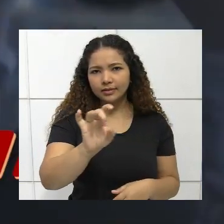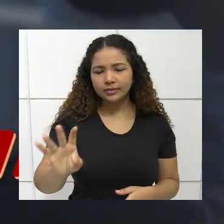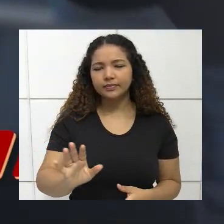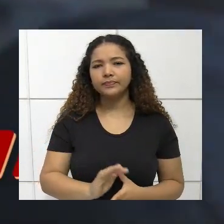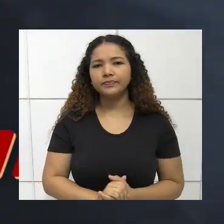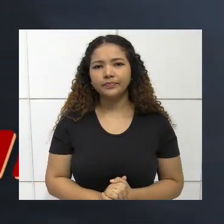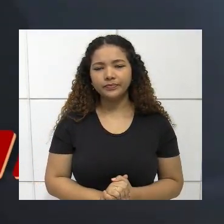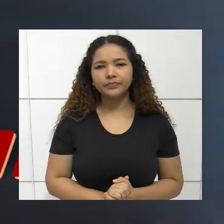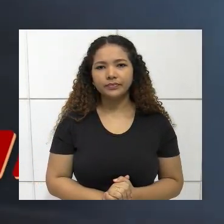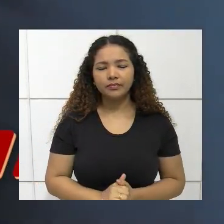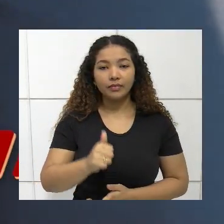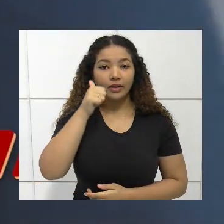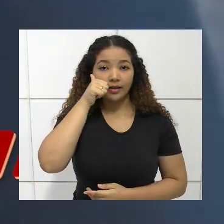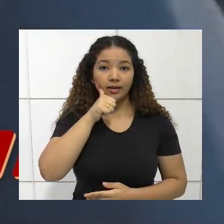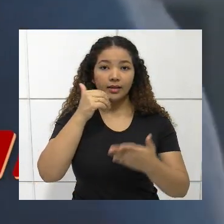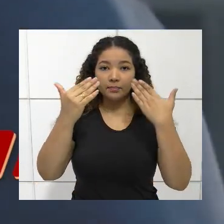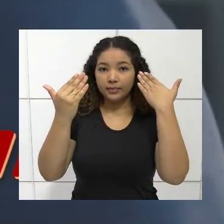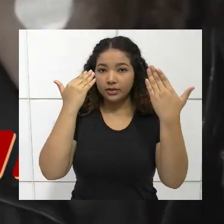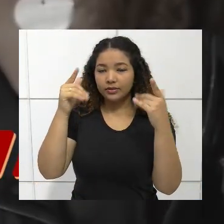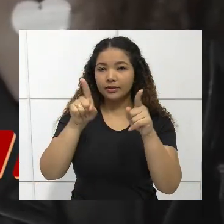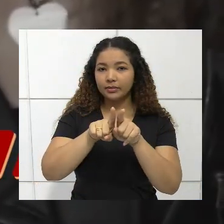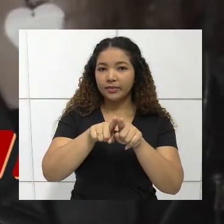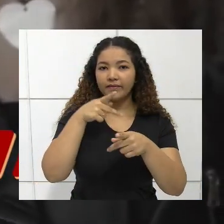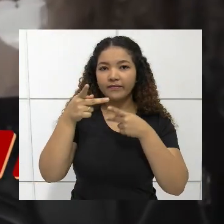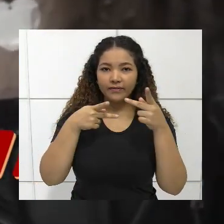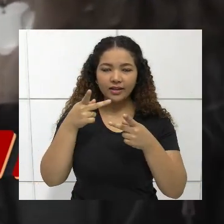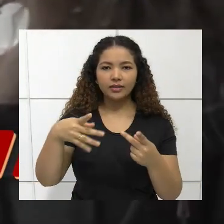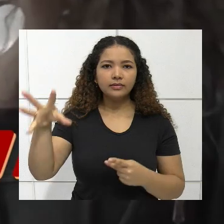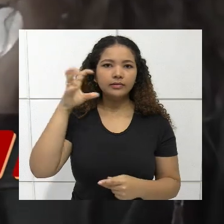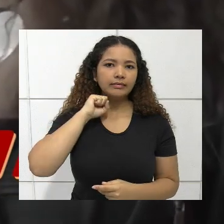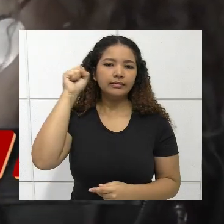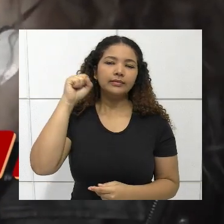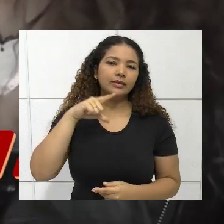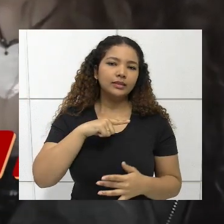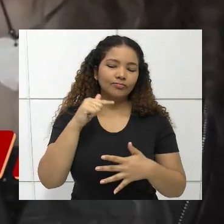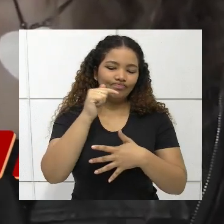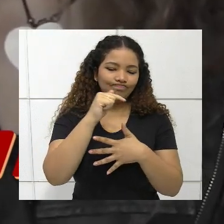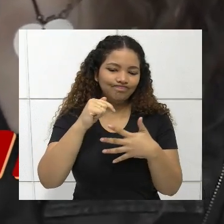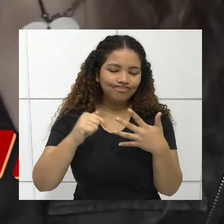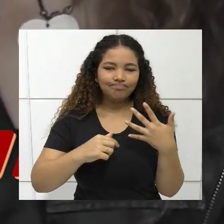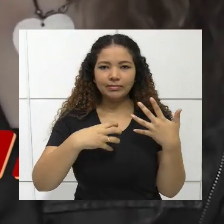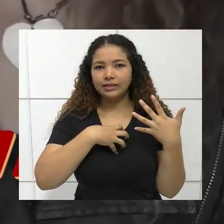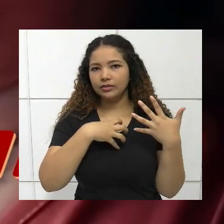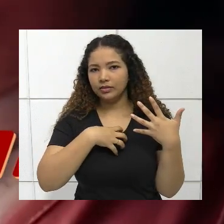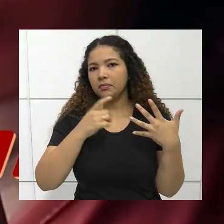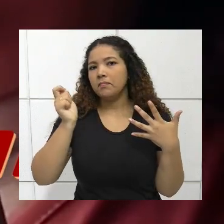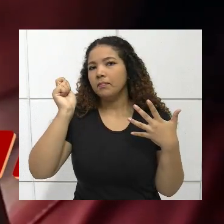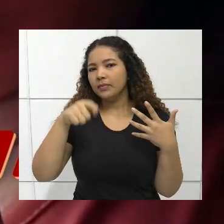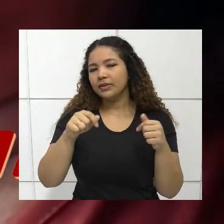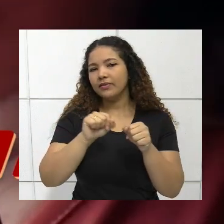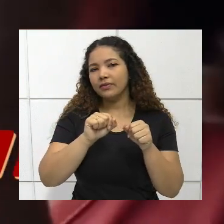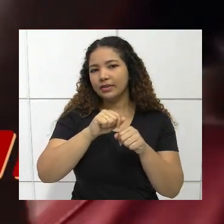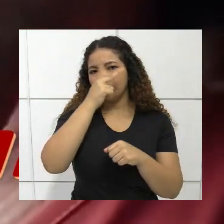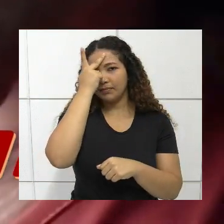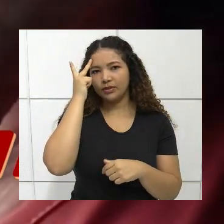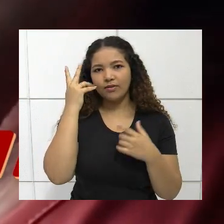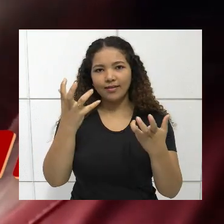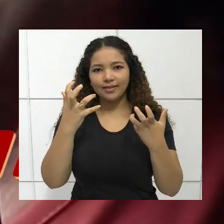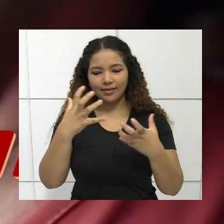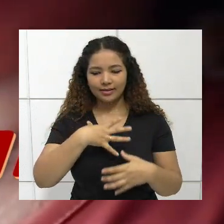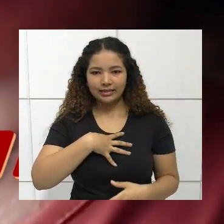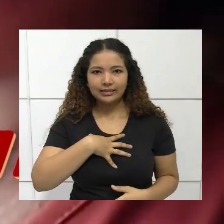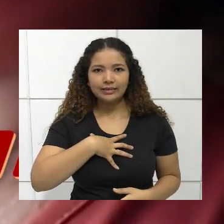A psicóloga ressalta que o suicídio envolve várias situações que podem levar o ser humano a querer tirar